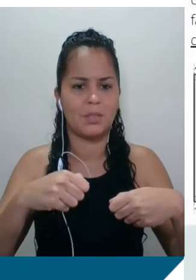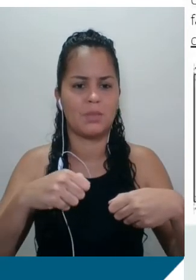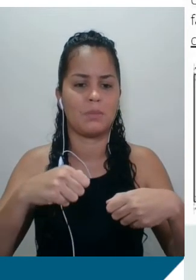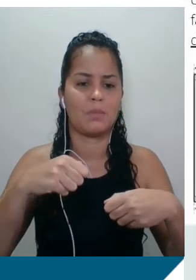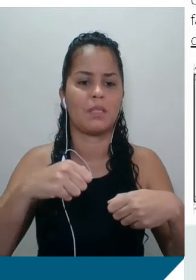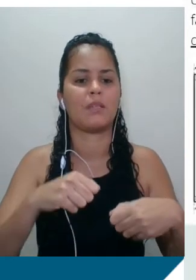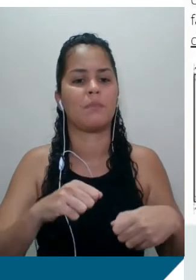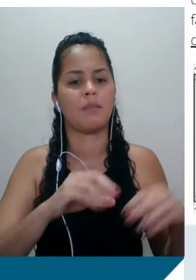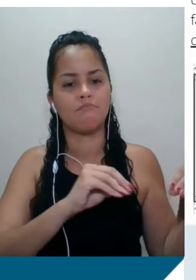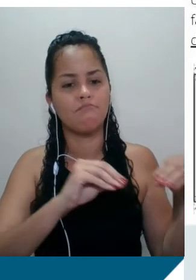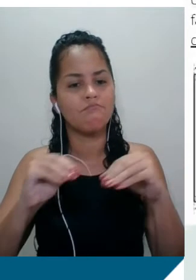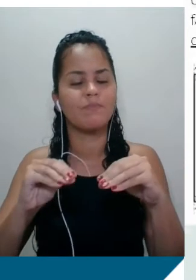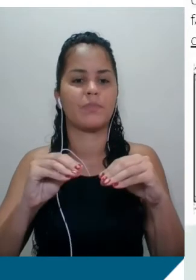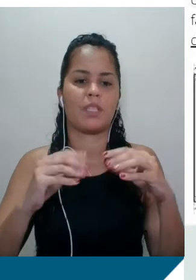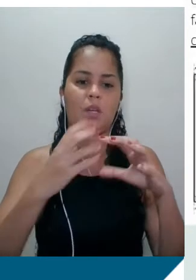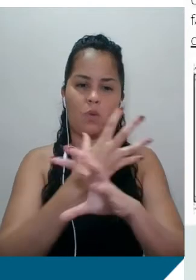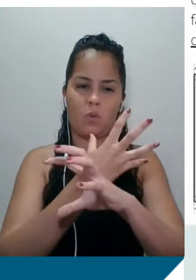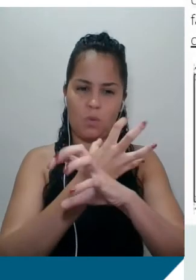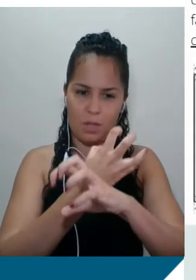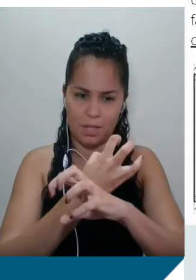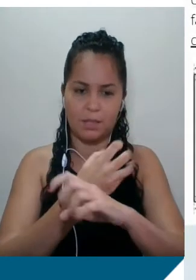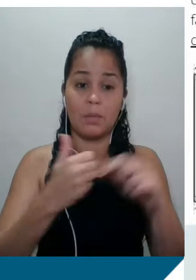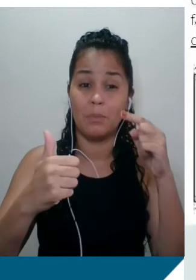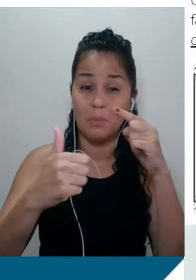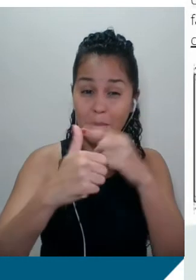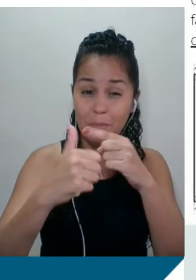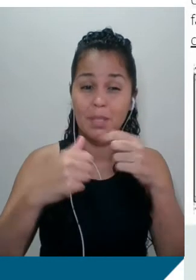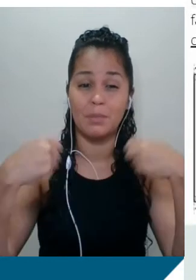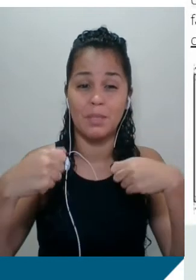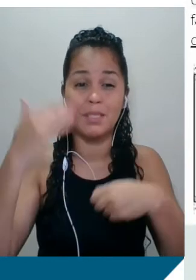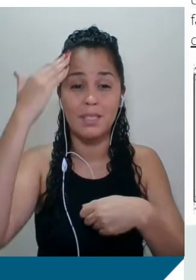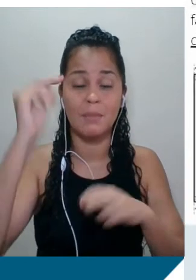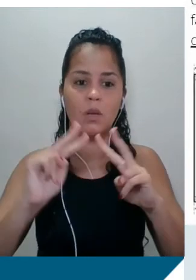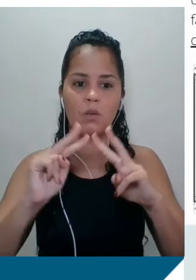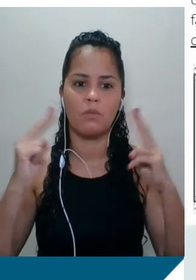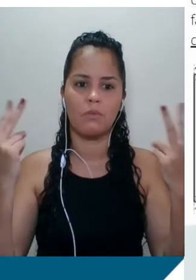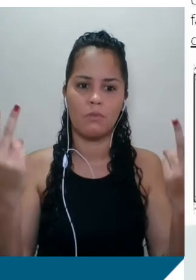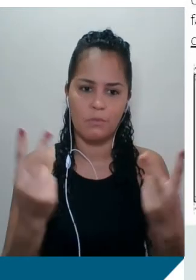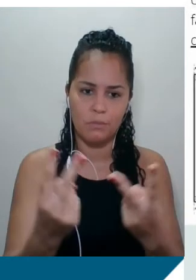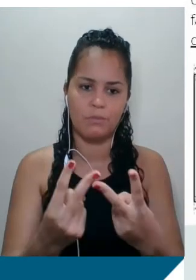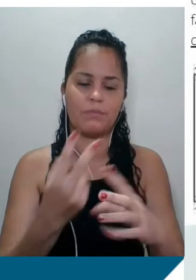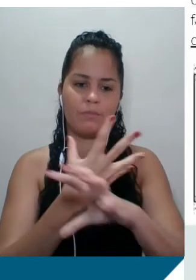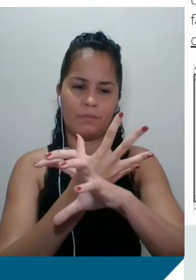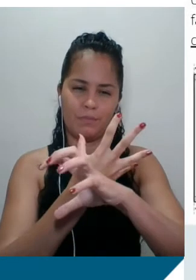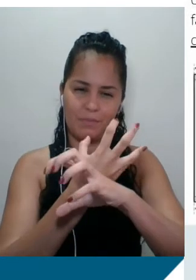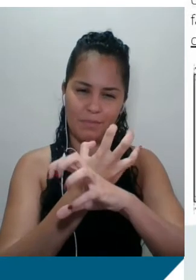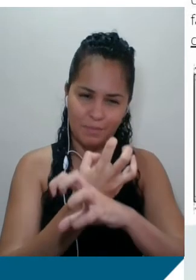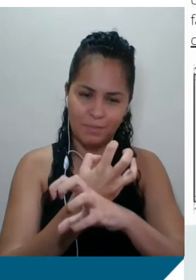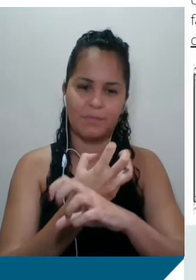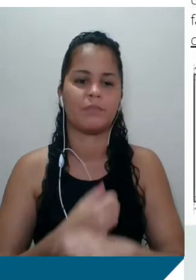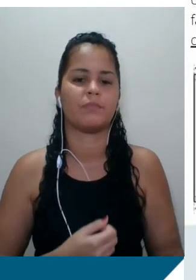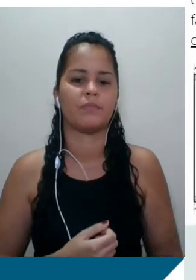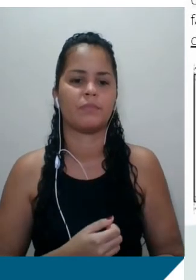esse concreto. Então, a primeira parte que a gente tem que fazer é calcular o volume de concreto que vai ser necessário para